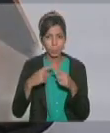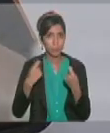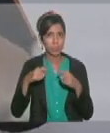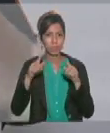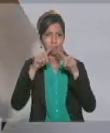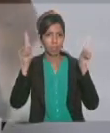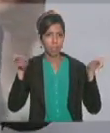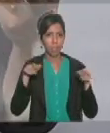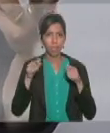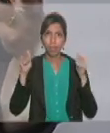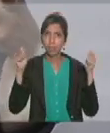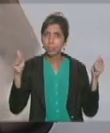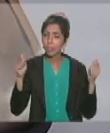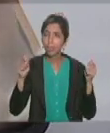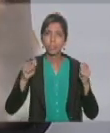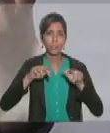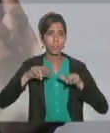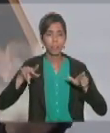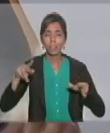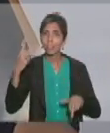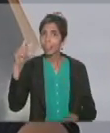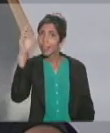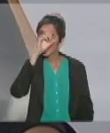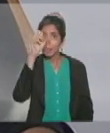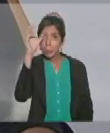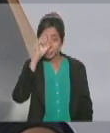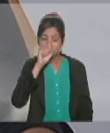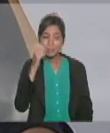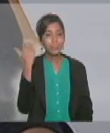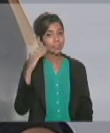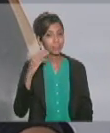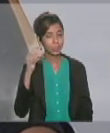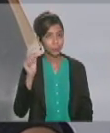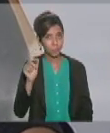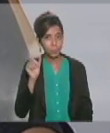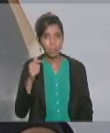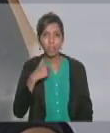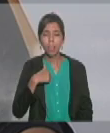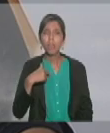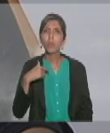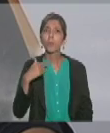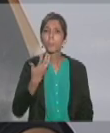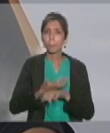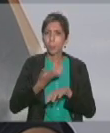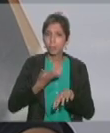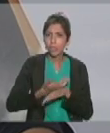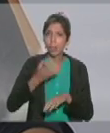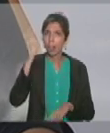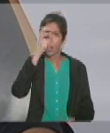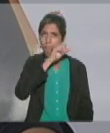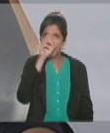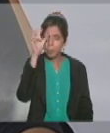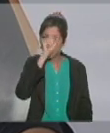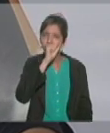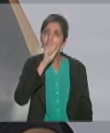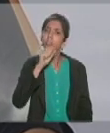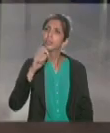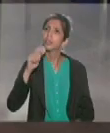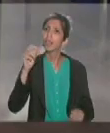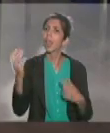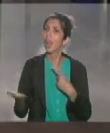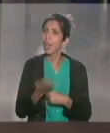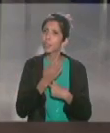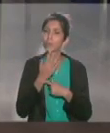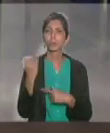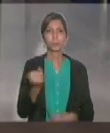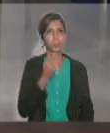produzir cartazes, Então, esse aprendizado, eles começam a entender que o que ele aprende numa disciplina Tem uma funcionalidade.